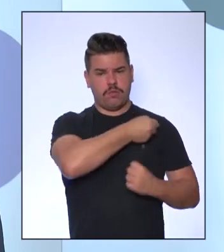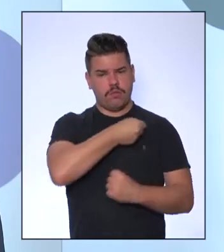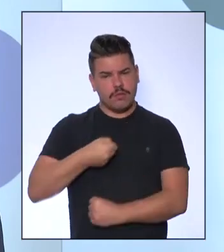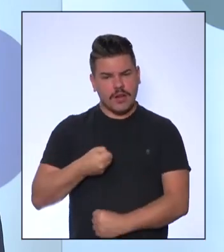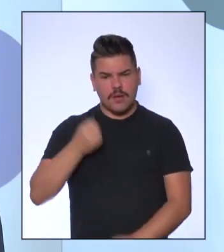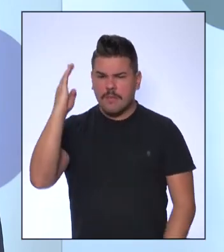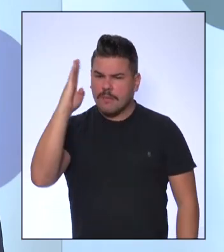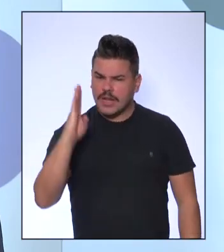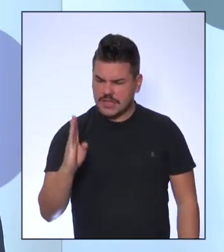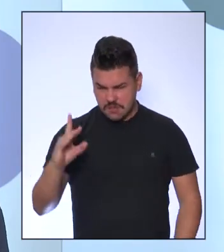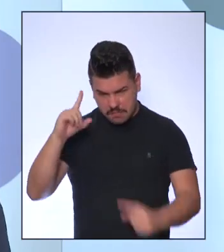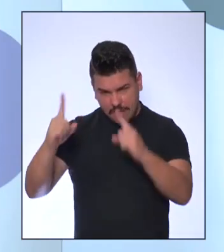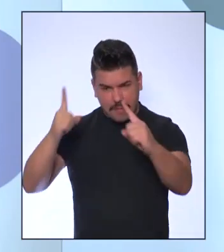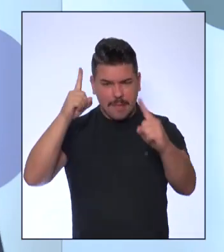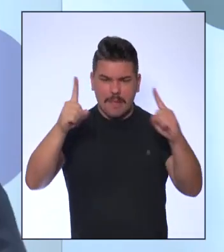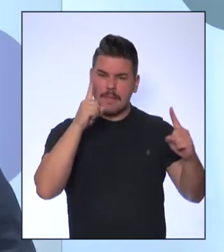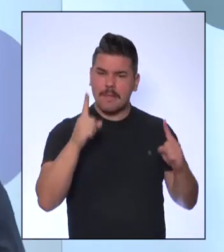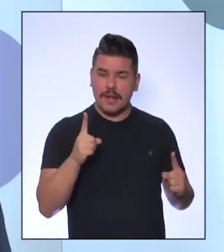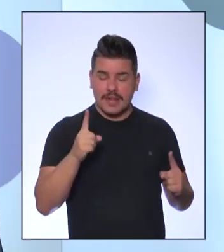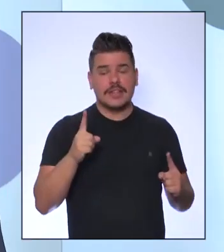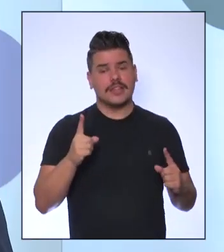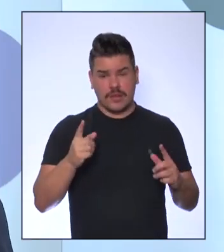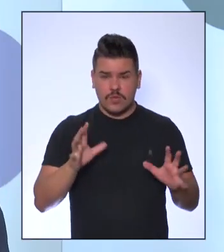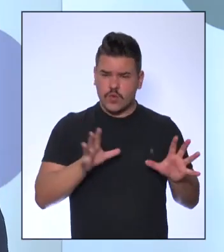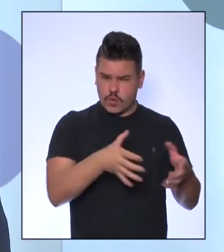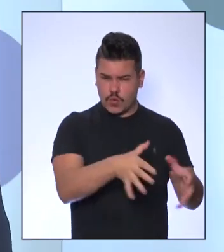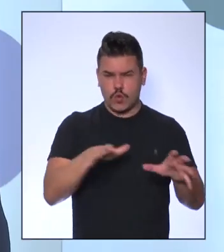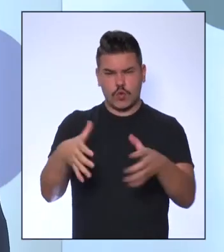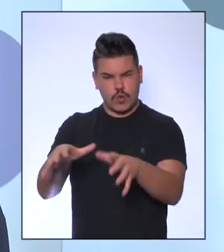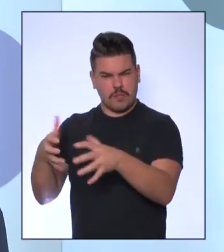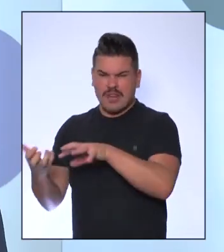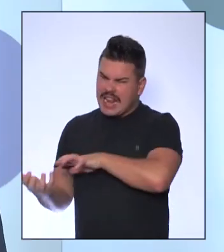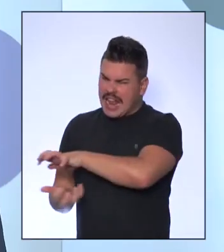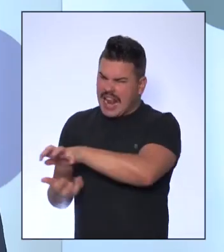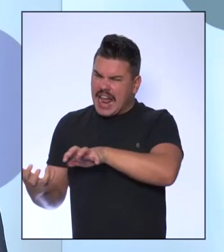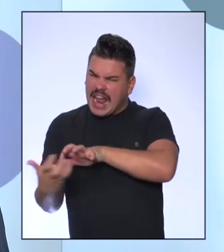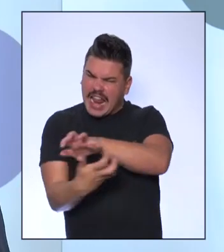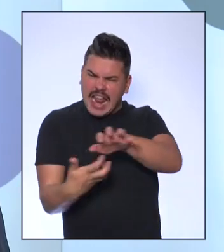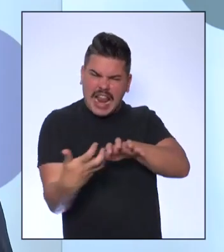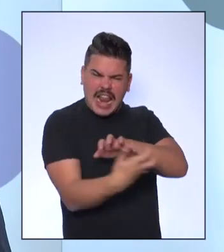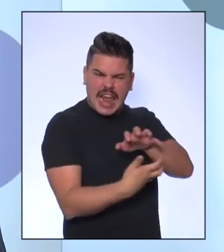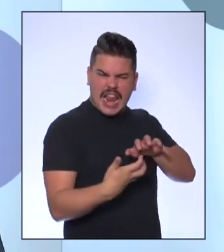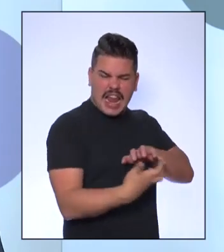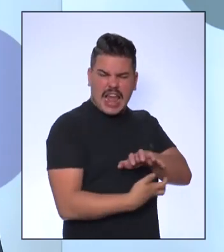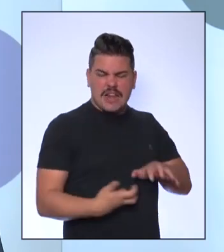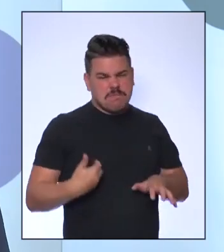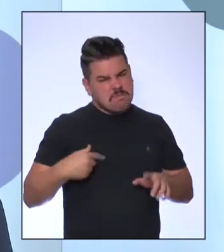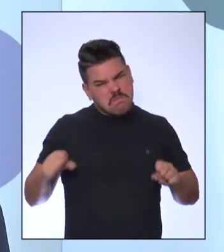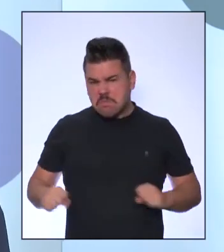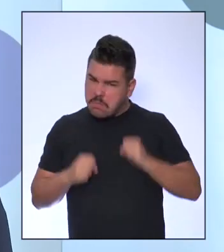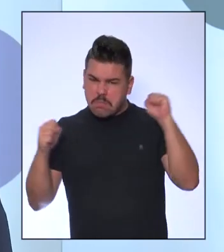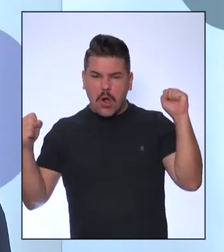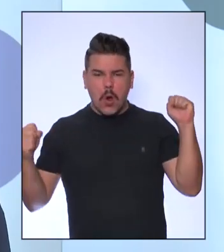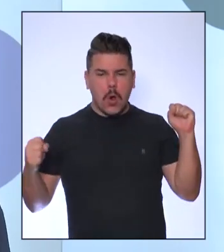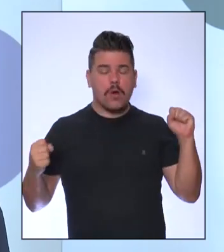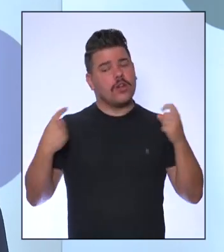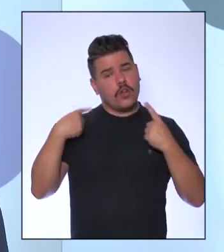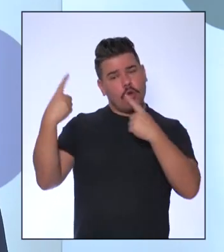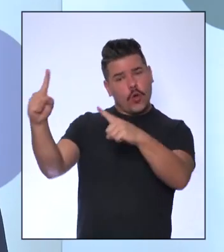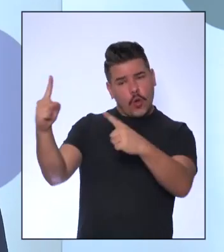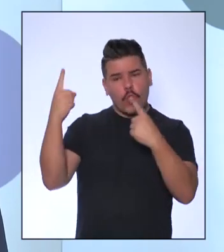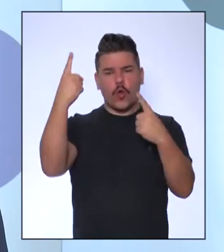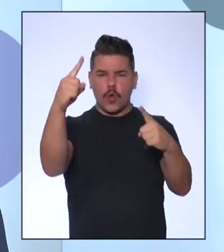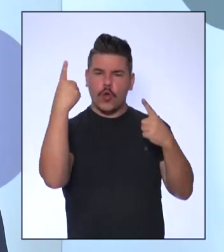e, portanto, esses movimentos que ocorreram, eles tiveram um caráter político, eles